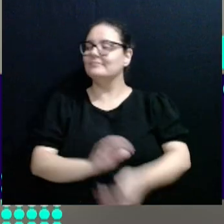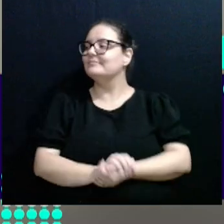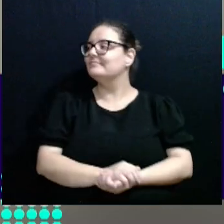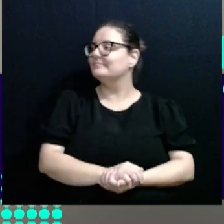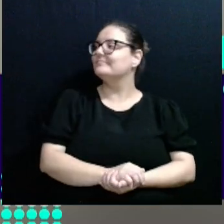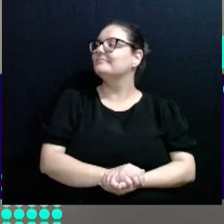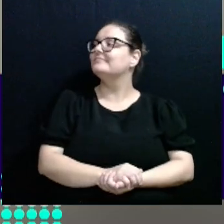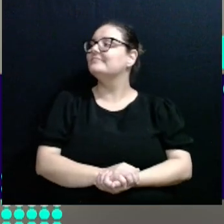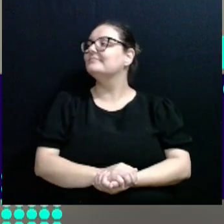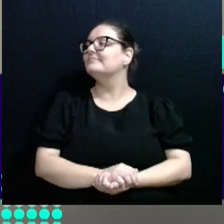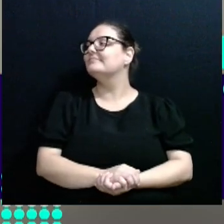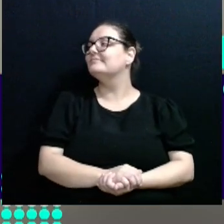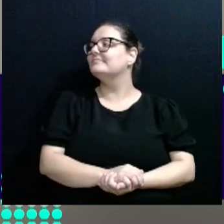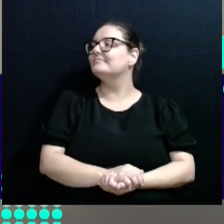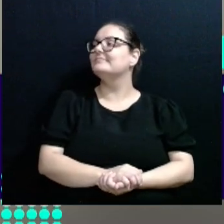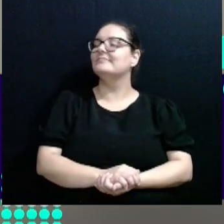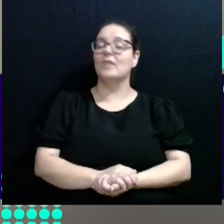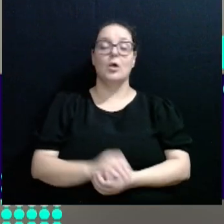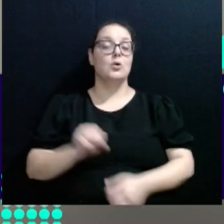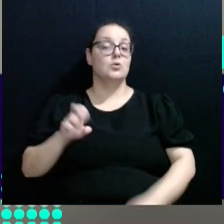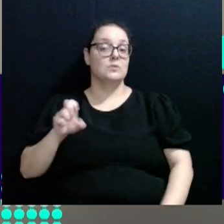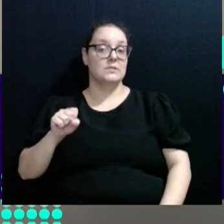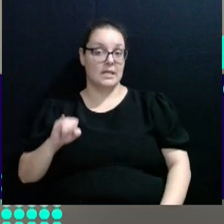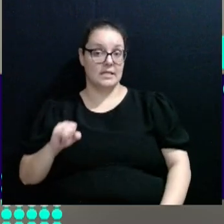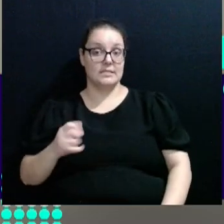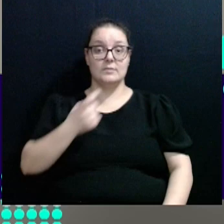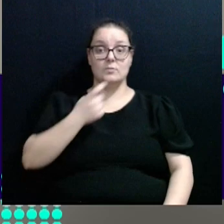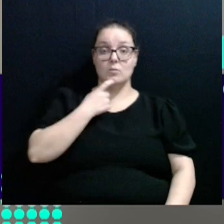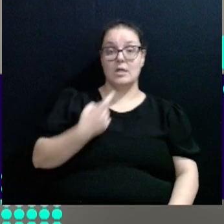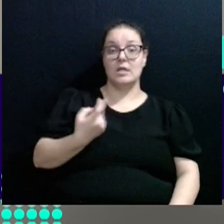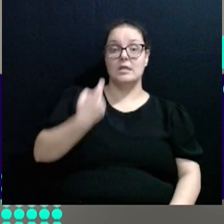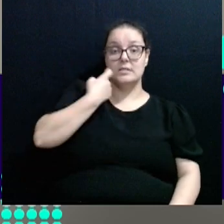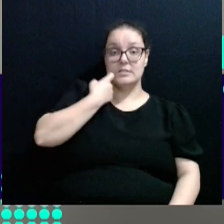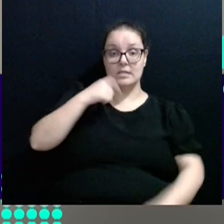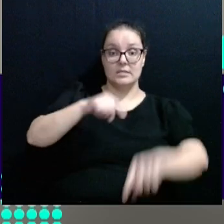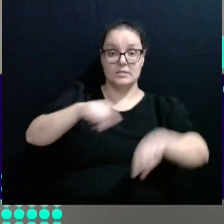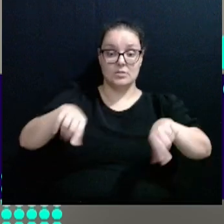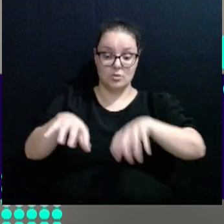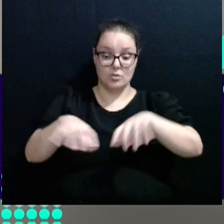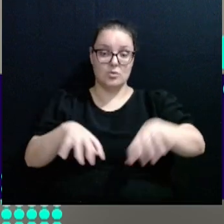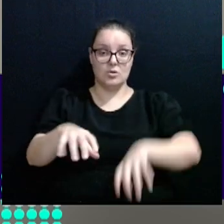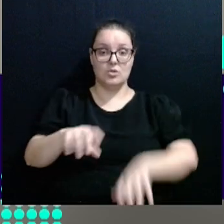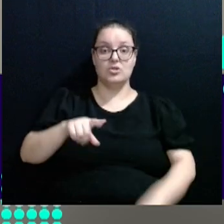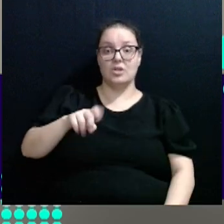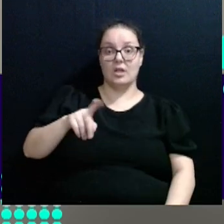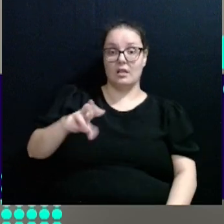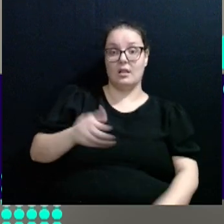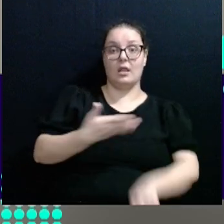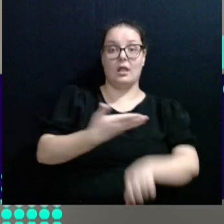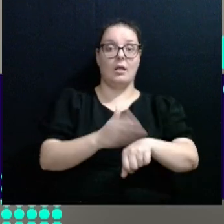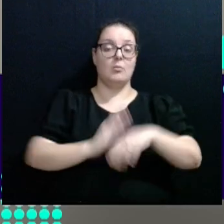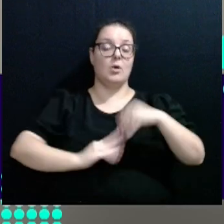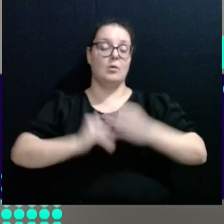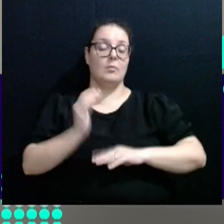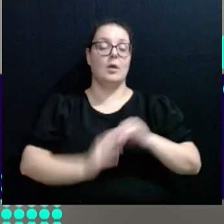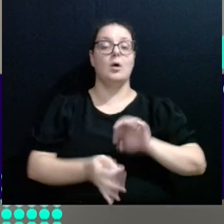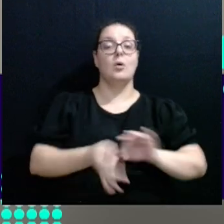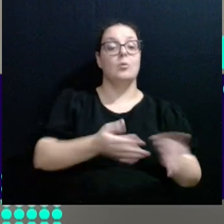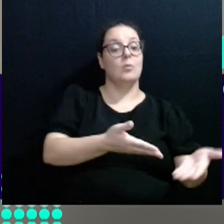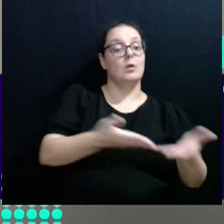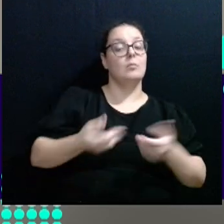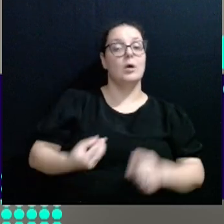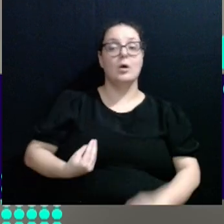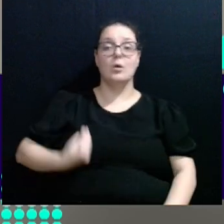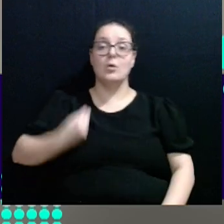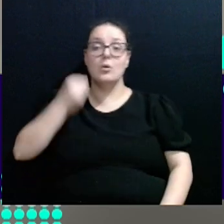No SESI Campinas, Sexta em Jogo Xadrez na Prática. É uma oficina que traz um convite para vivenciar o xadrez